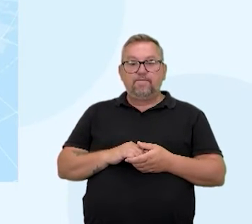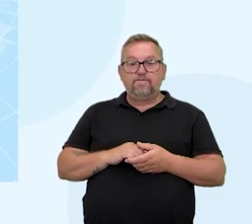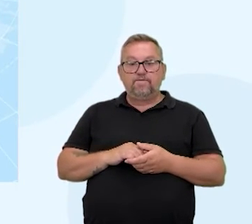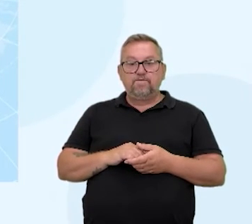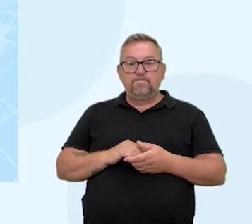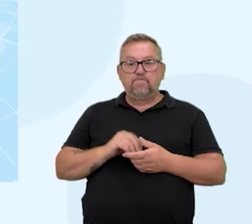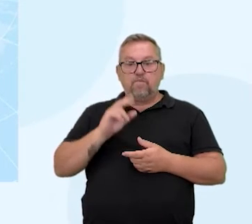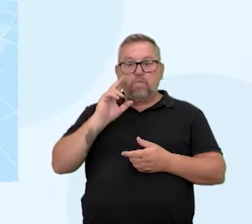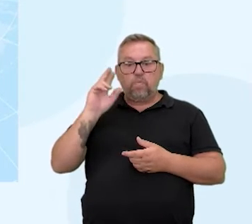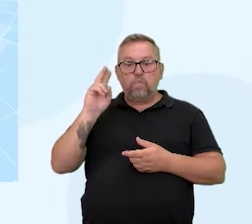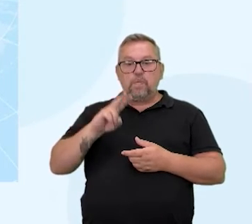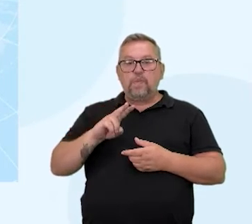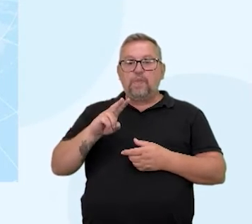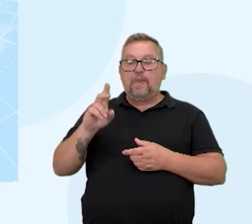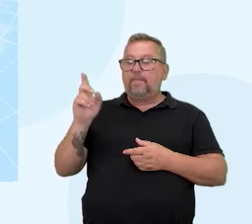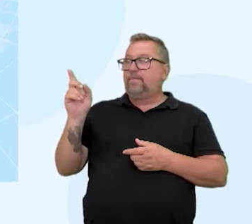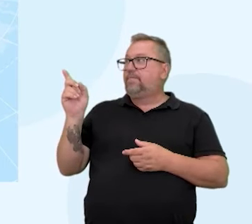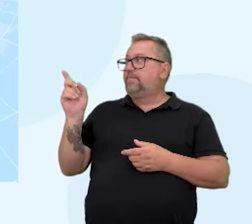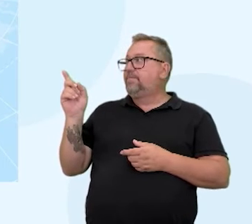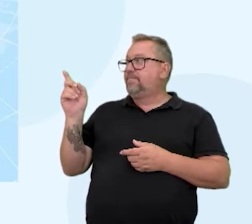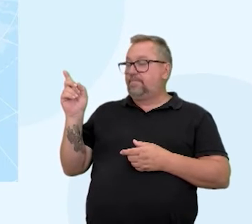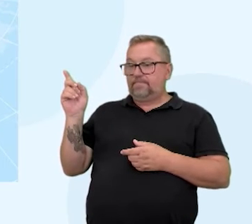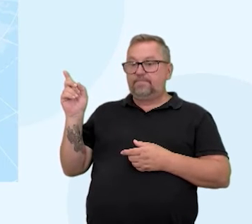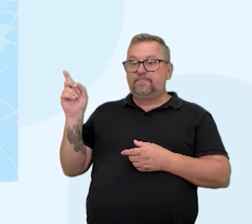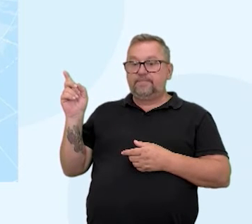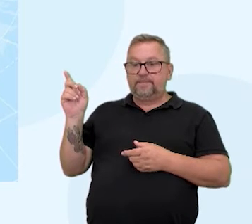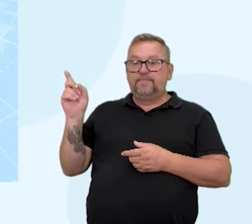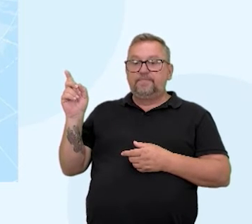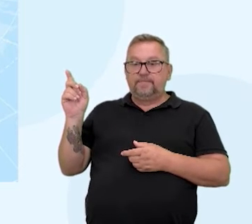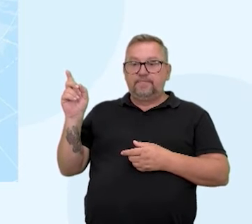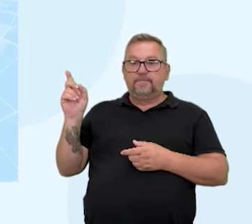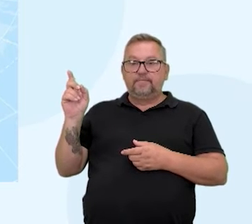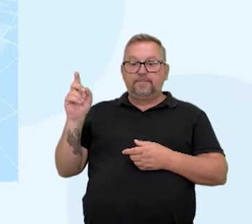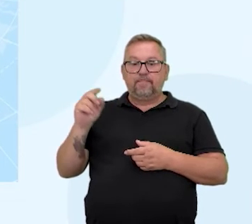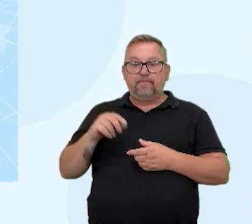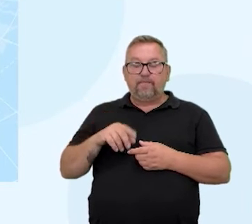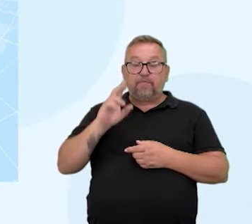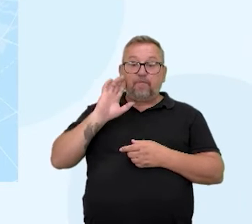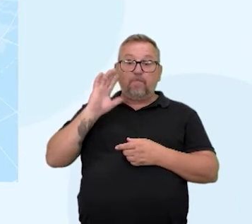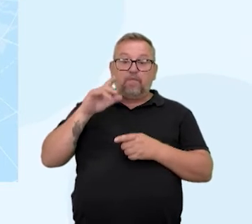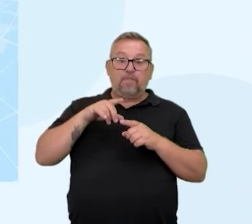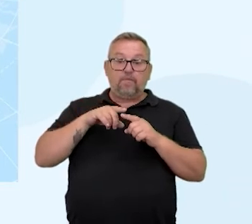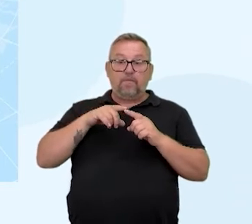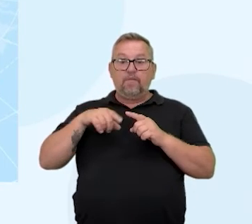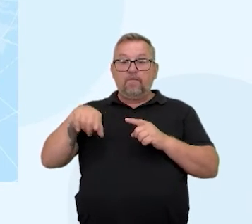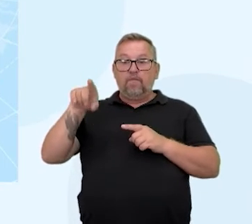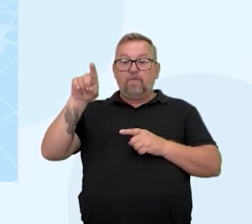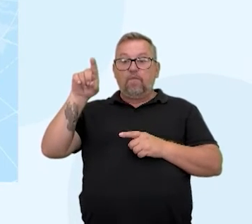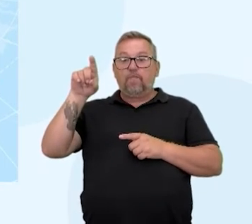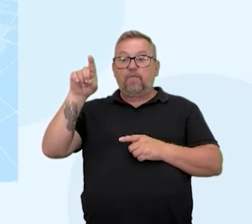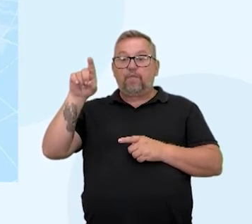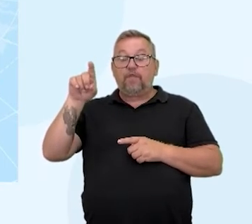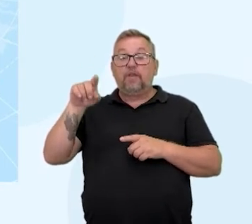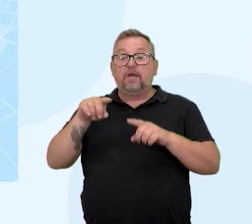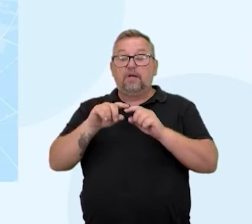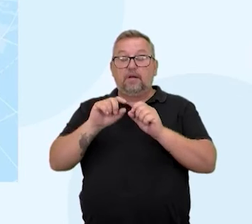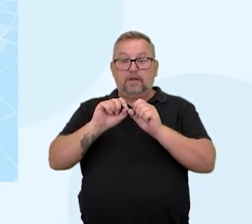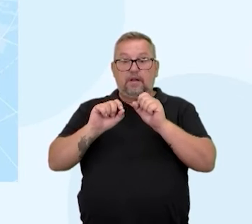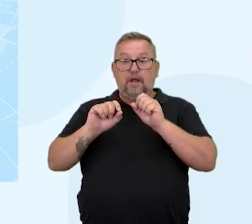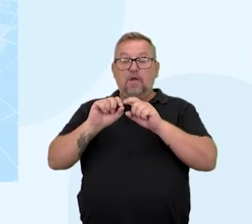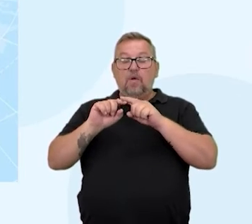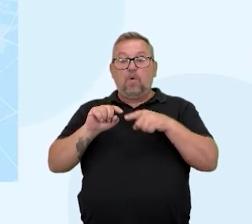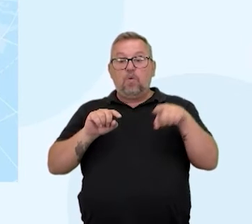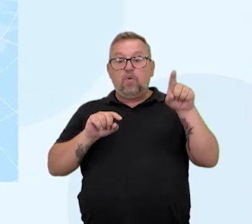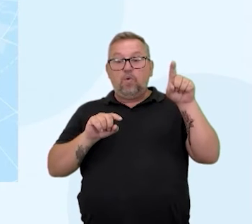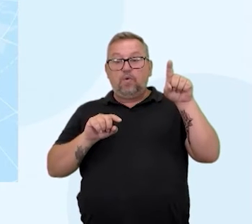aí a gente vê no gráfico, né, a projeção, né, para cima, né, da quantidade de espécies